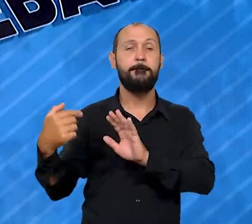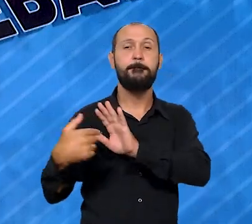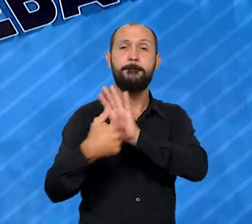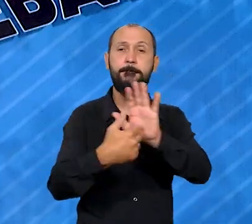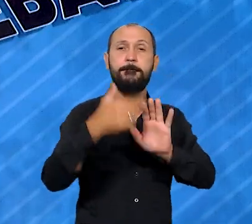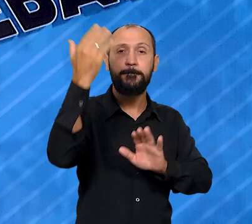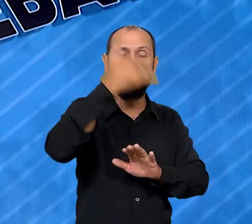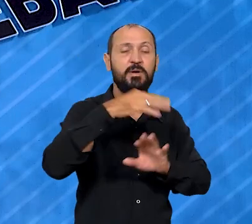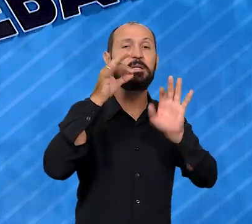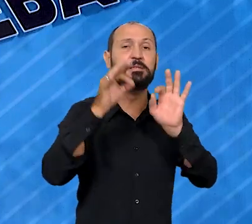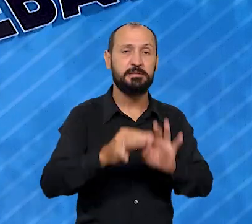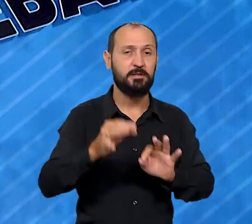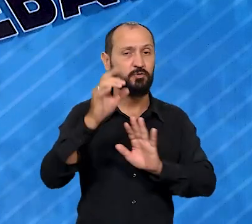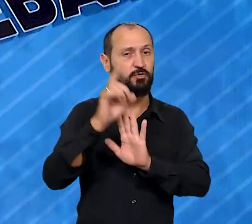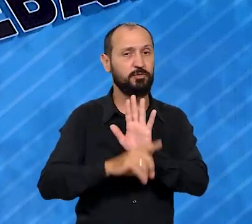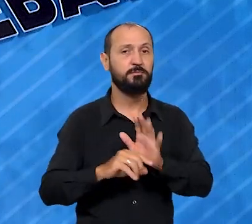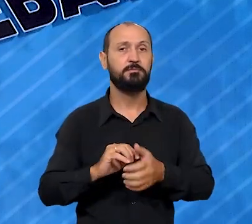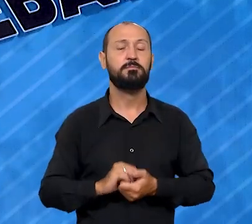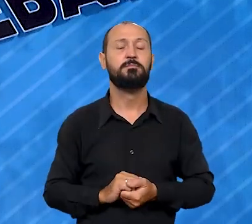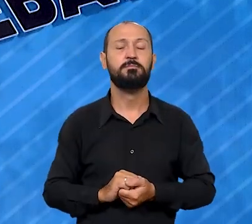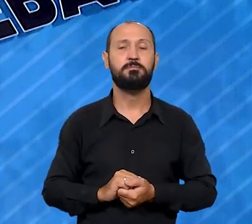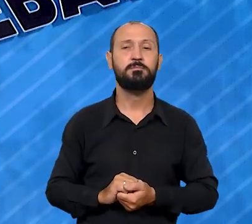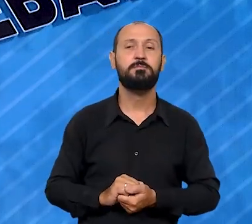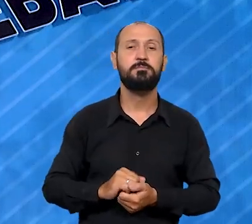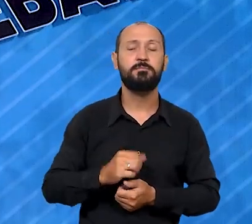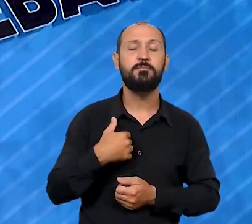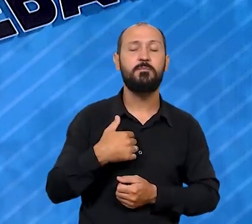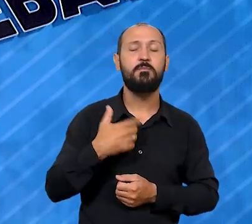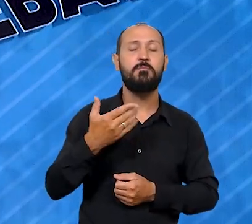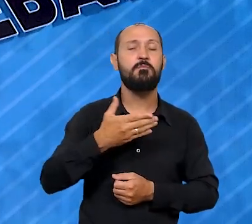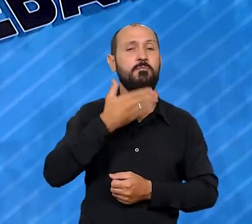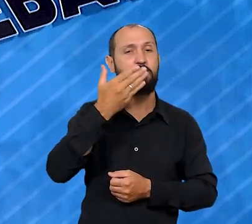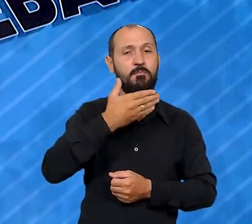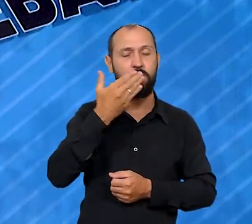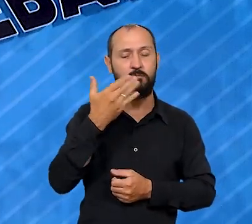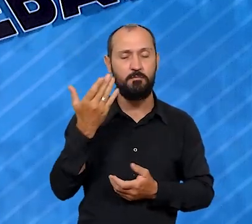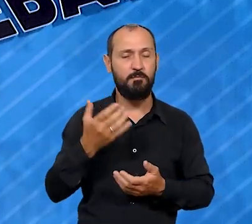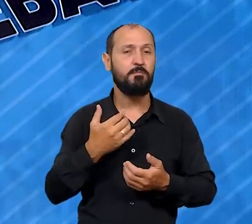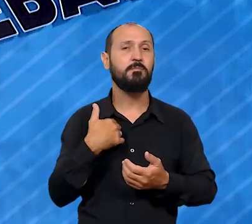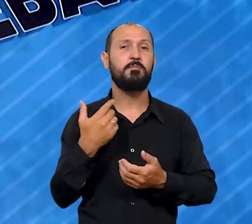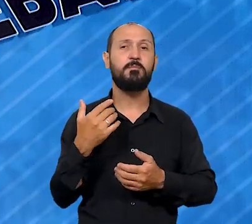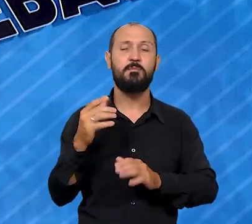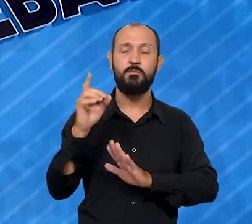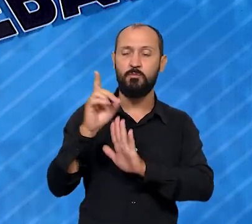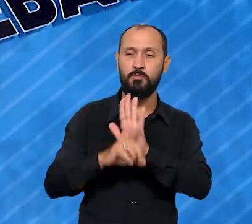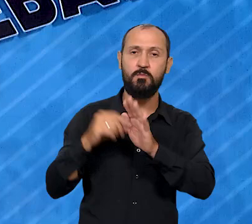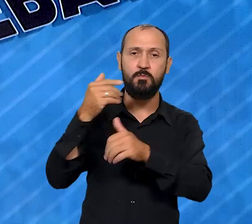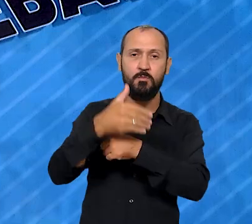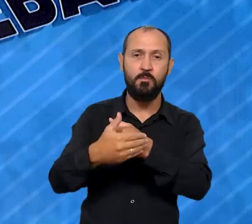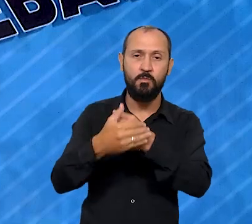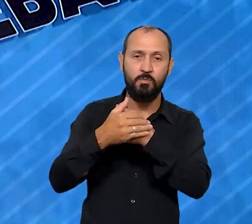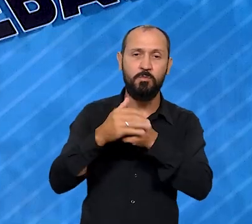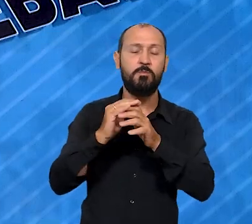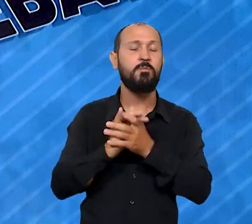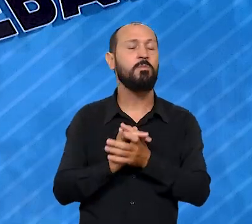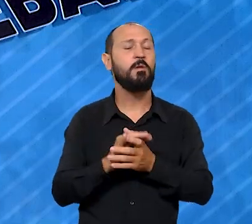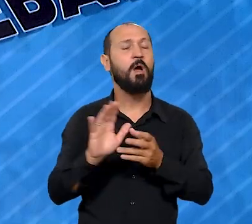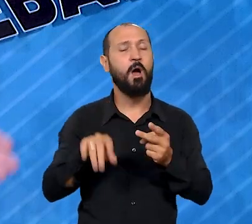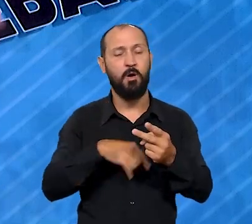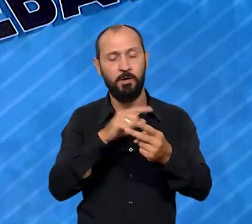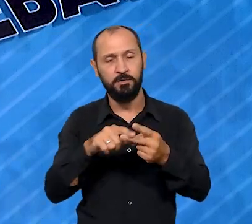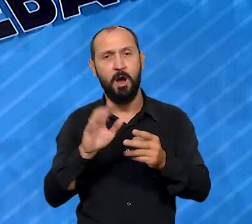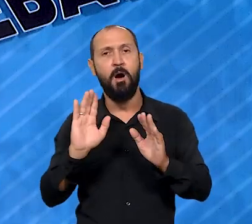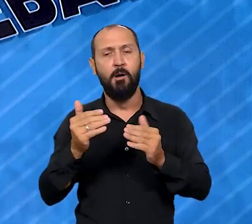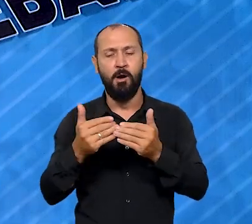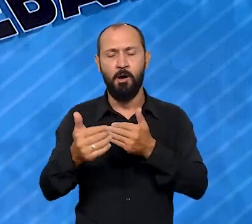o consumidor tem que provar que ele está no todo em seu direito. Isso facilita a defesa do direito do consumidor. E nós temos recentemente, também